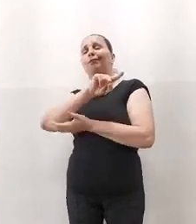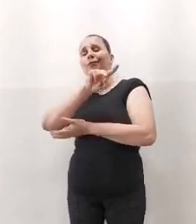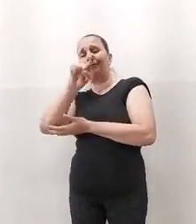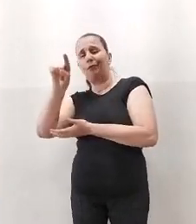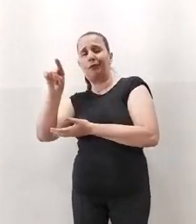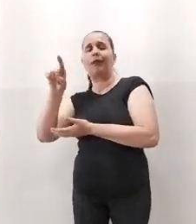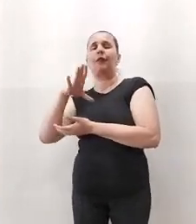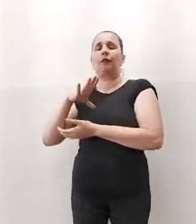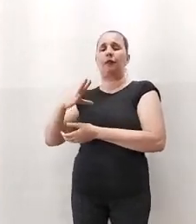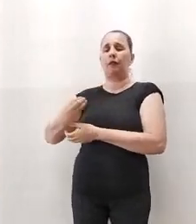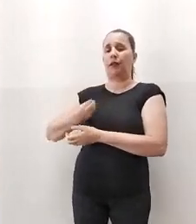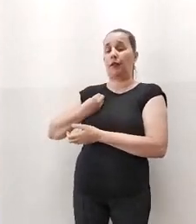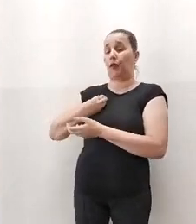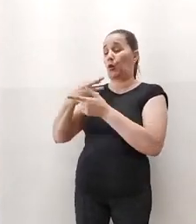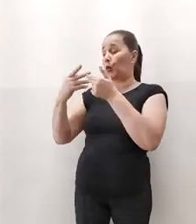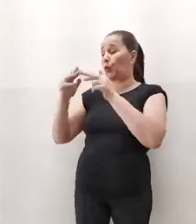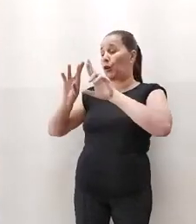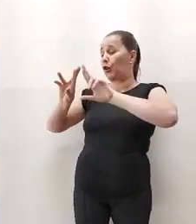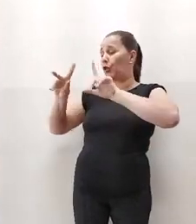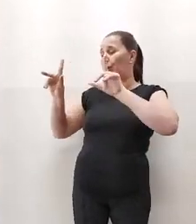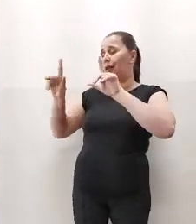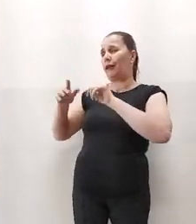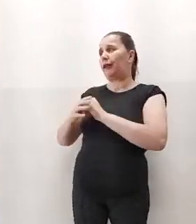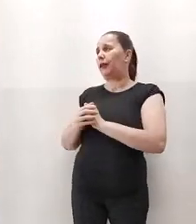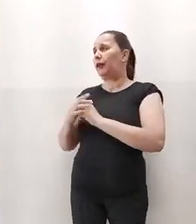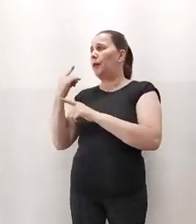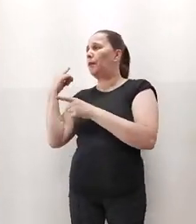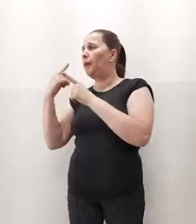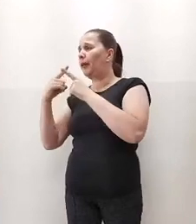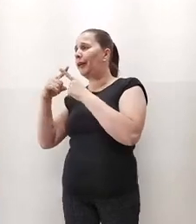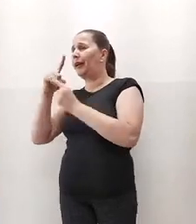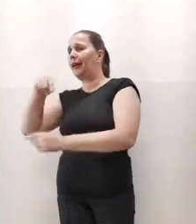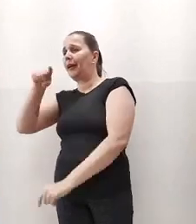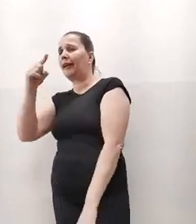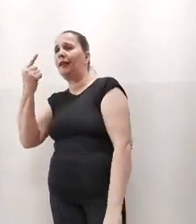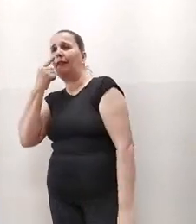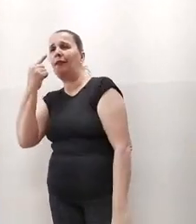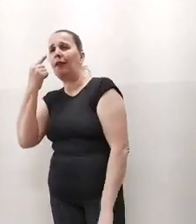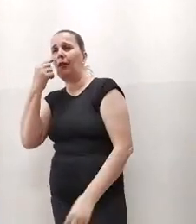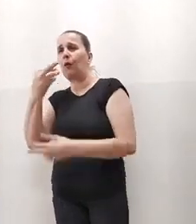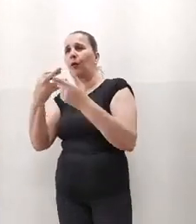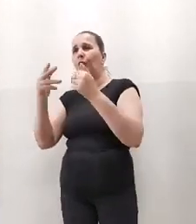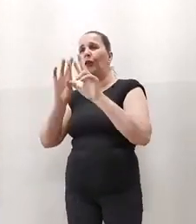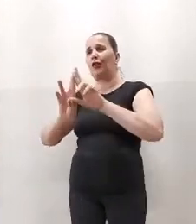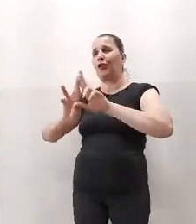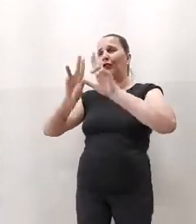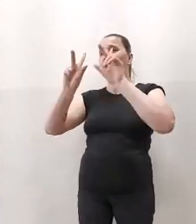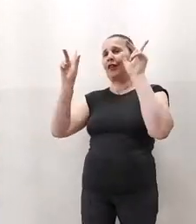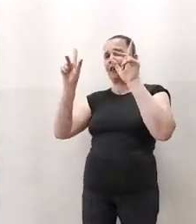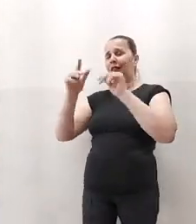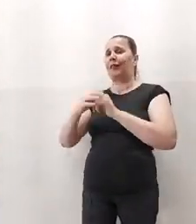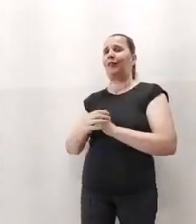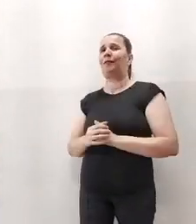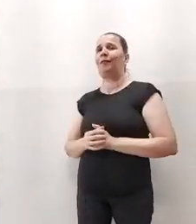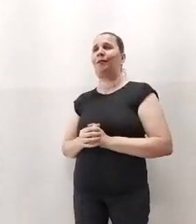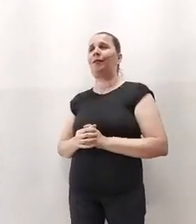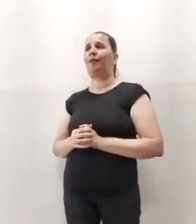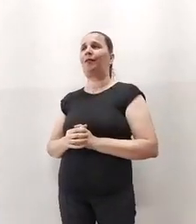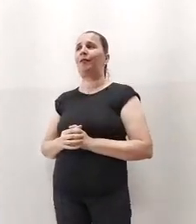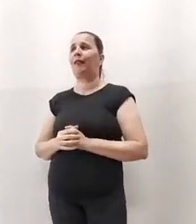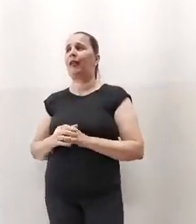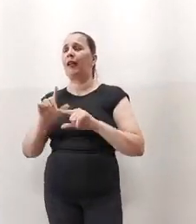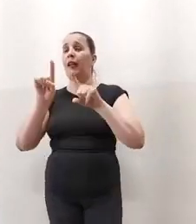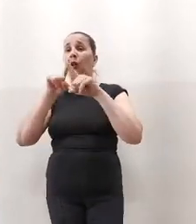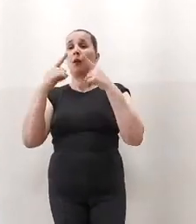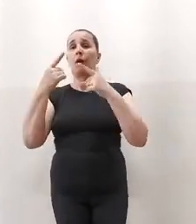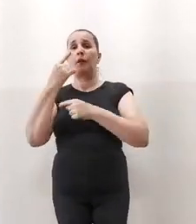eles viveram coisas diferentes, oh Deus, porque eles viram algo diferente, oh Deus. E quando